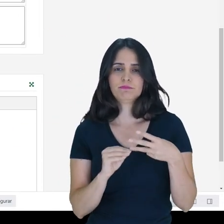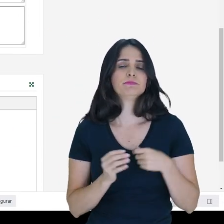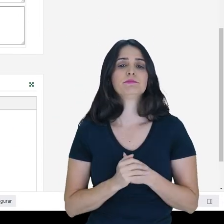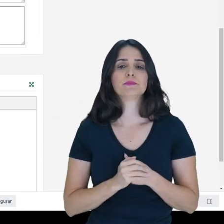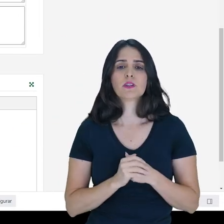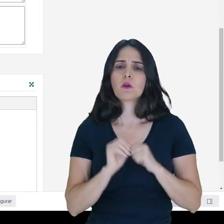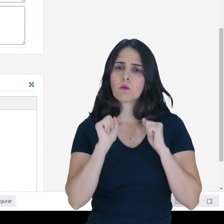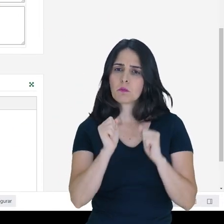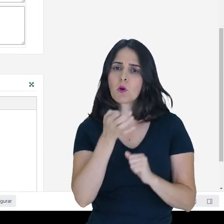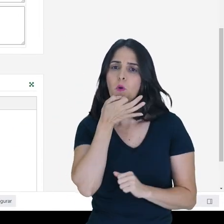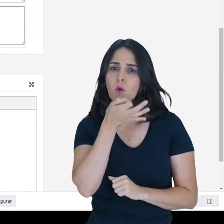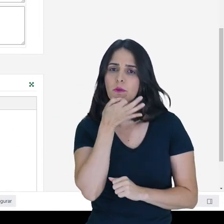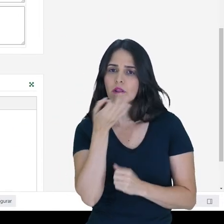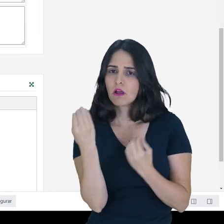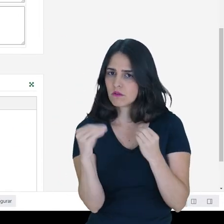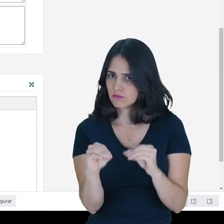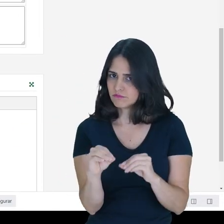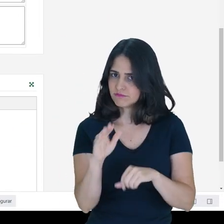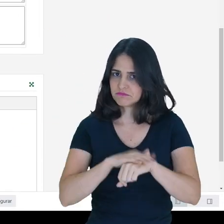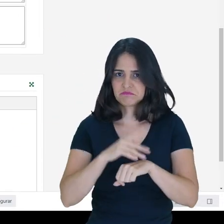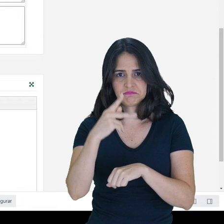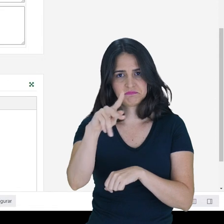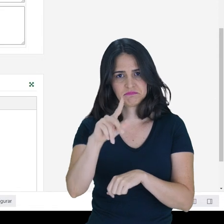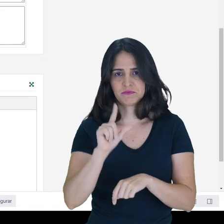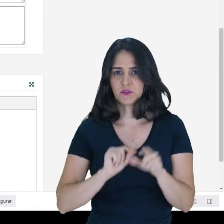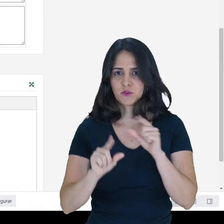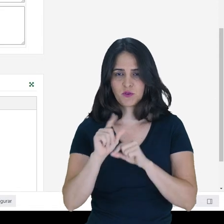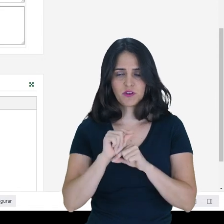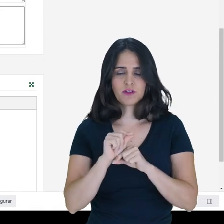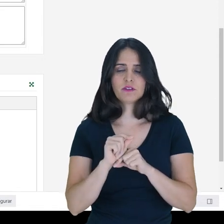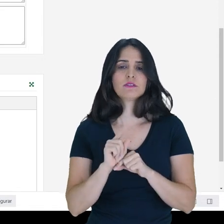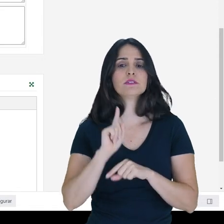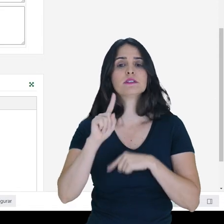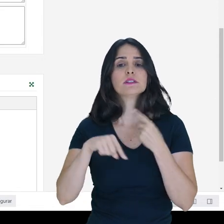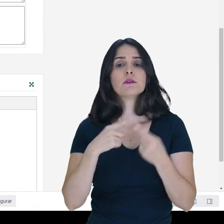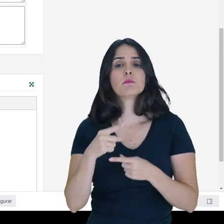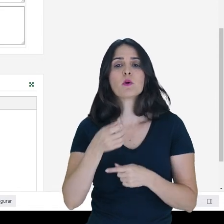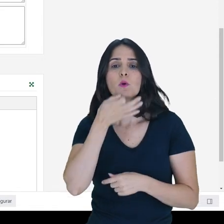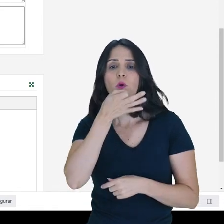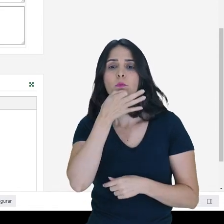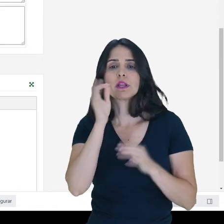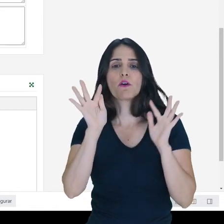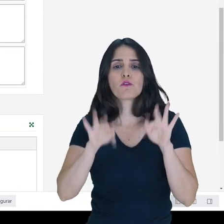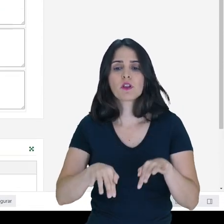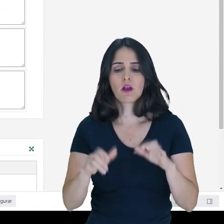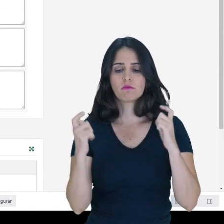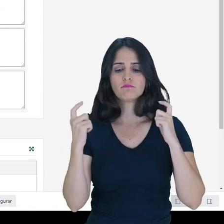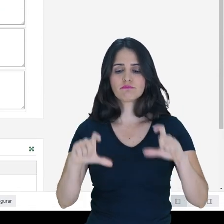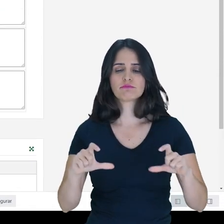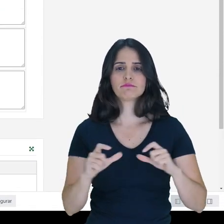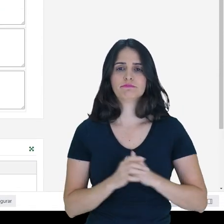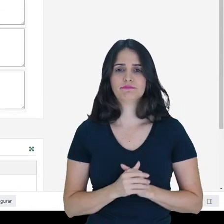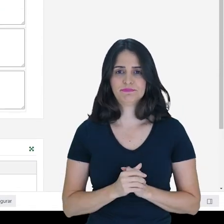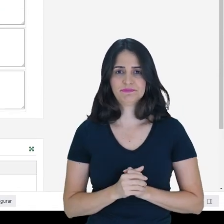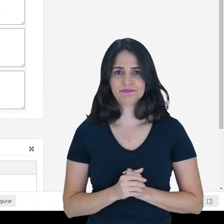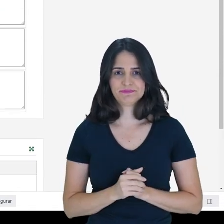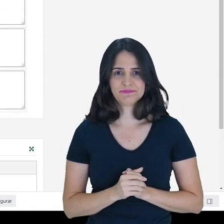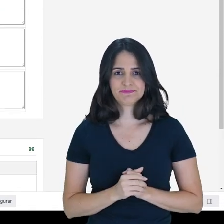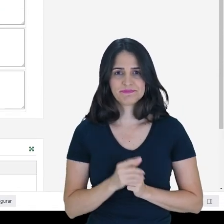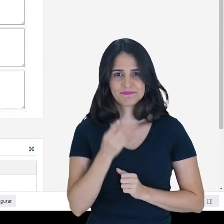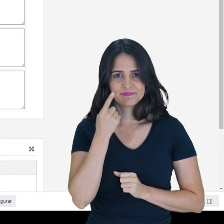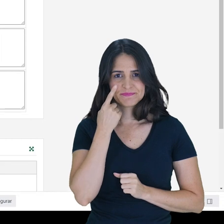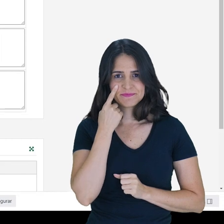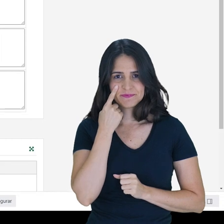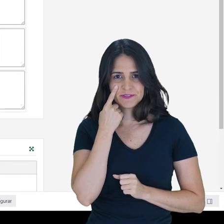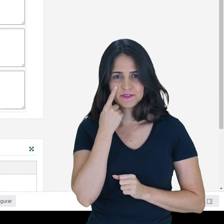colocar um comentário aqui opcional e aqui no final eu faço então o meu comentário final importante